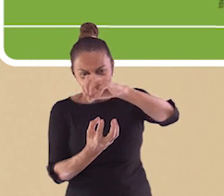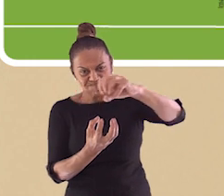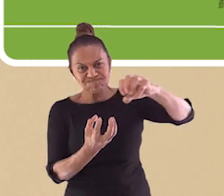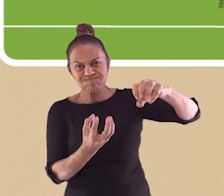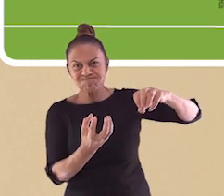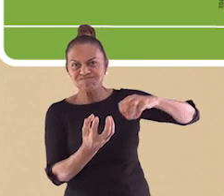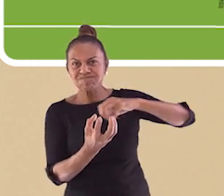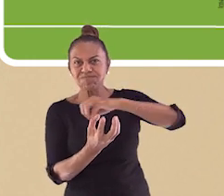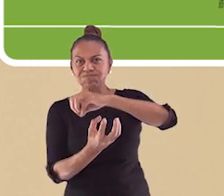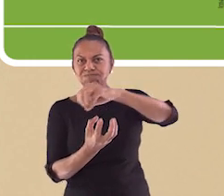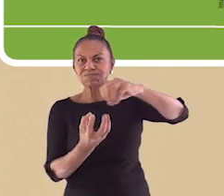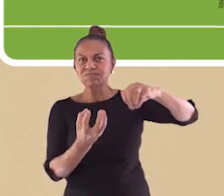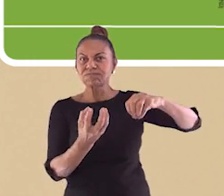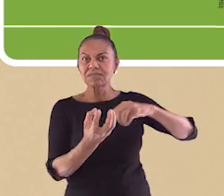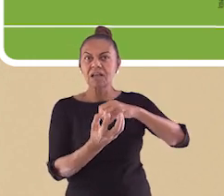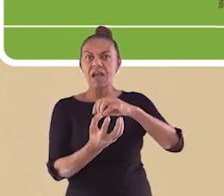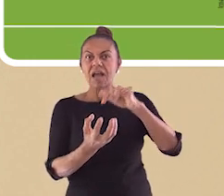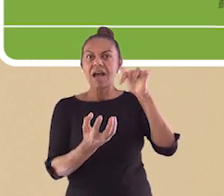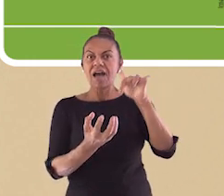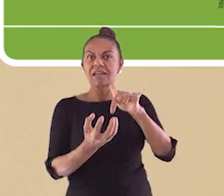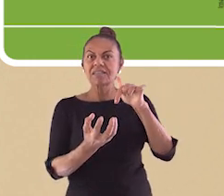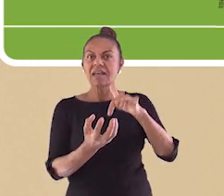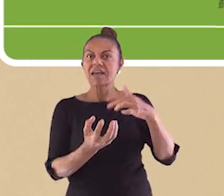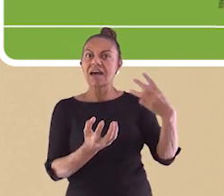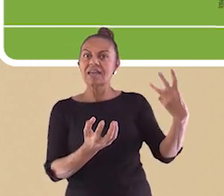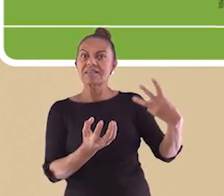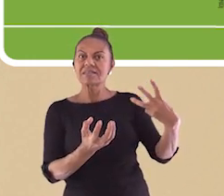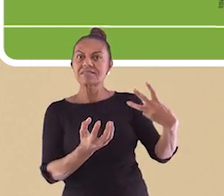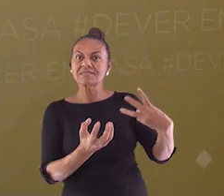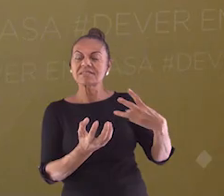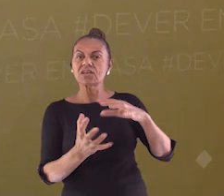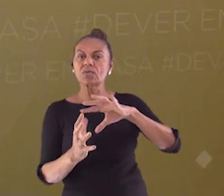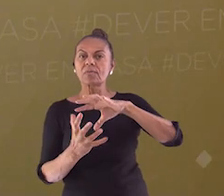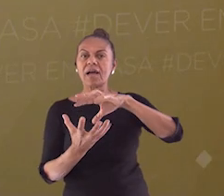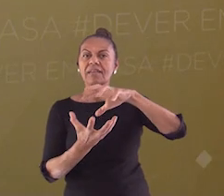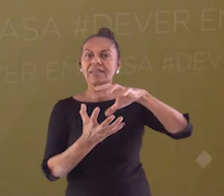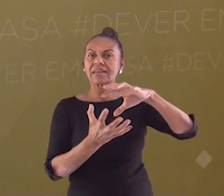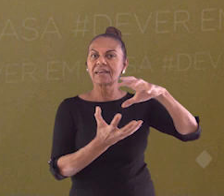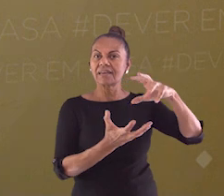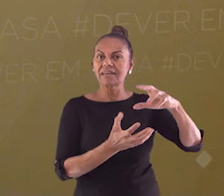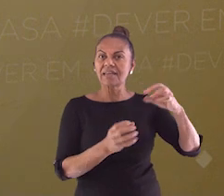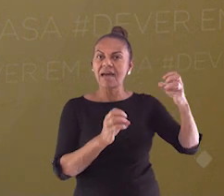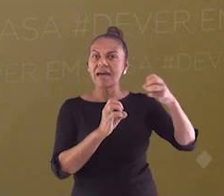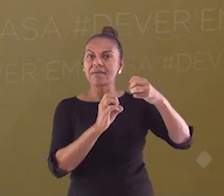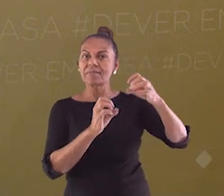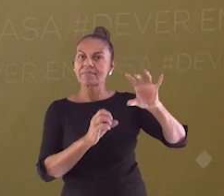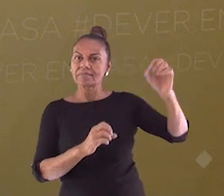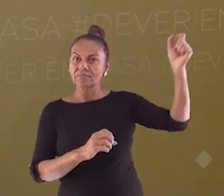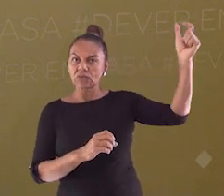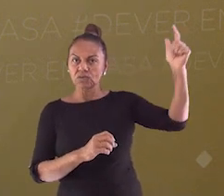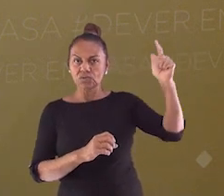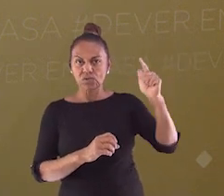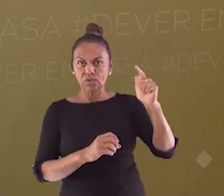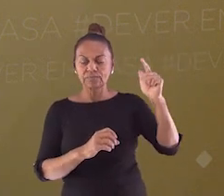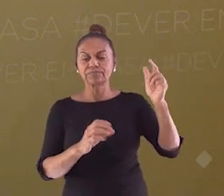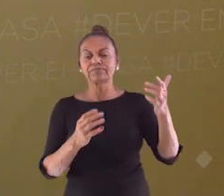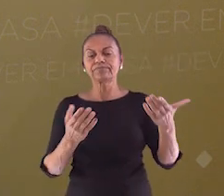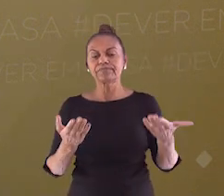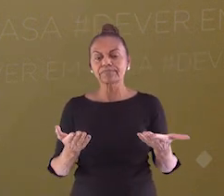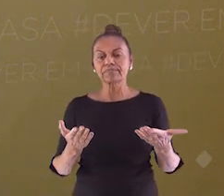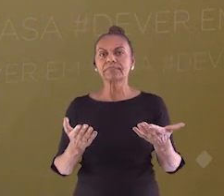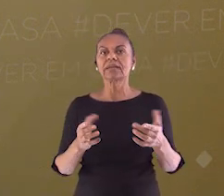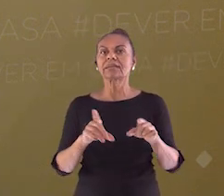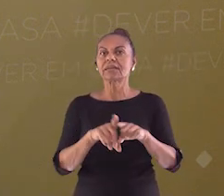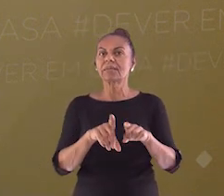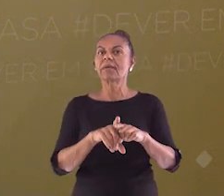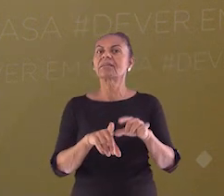é o 3º planeta mais próximo da órbita do Sol. E que essa estrela, como muitas outras, emite